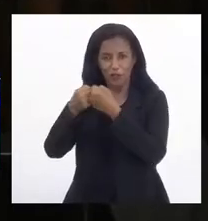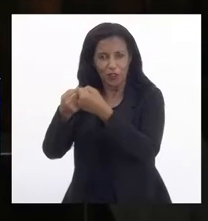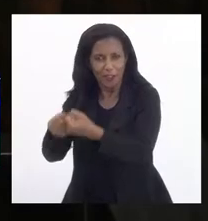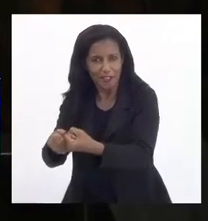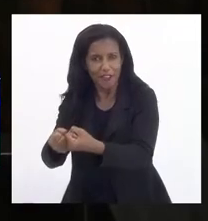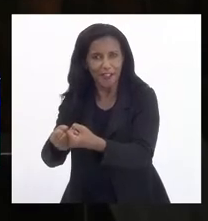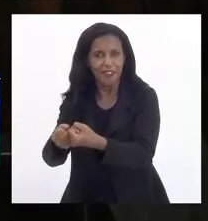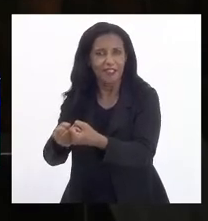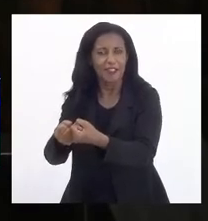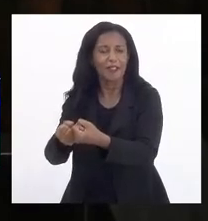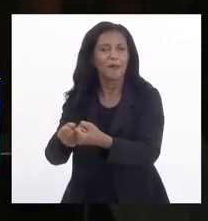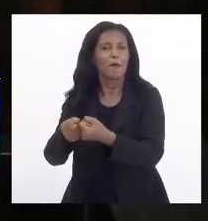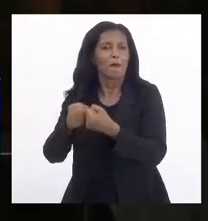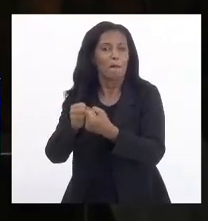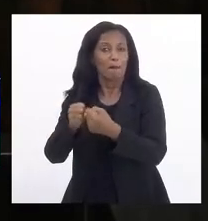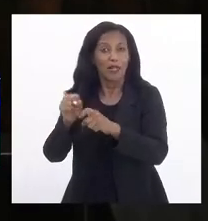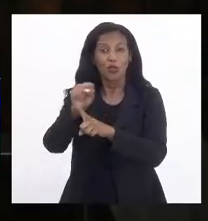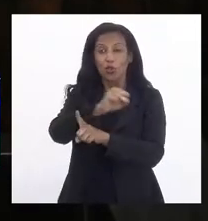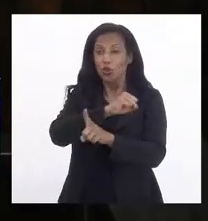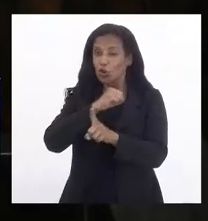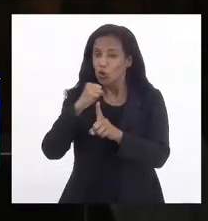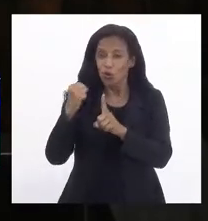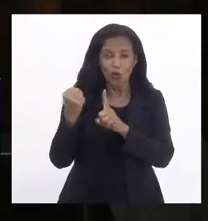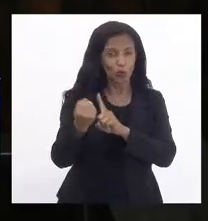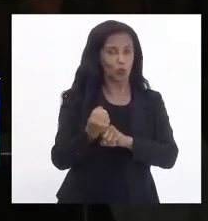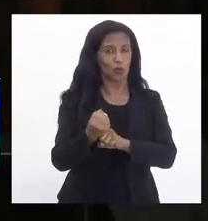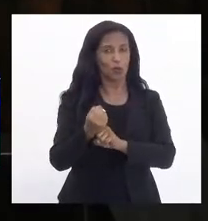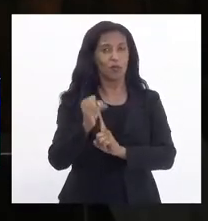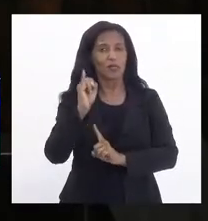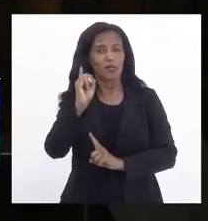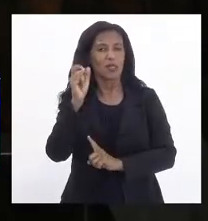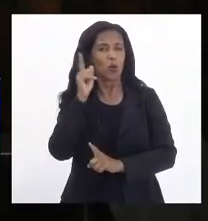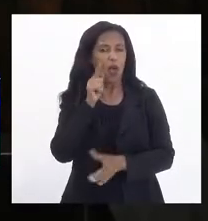academicamente, mais fortalecido socialmente, conseguindo fazer